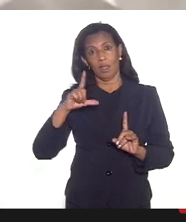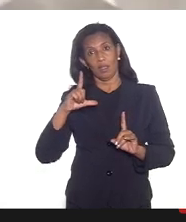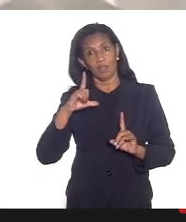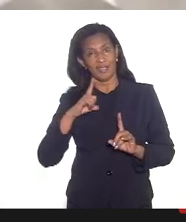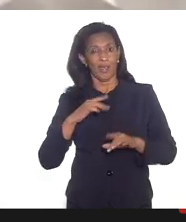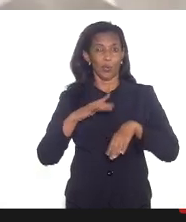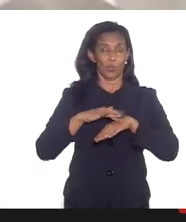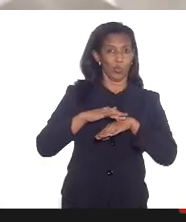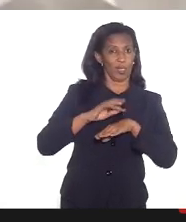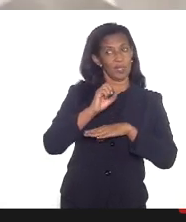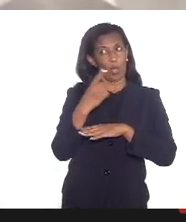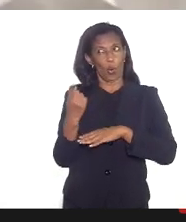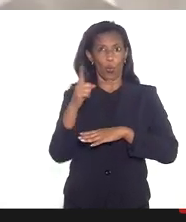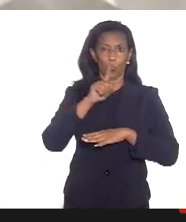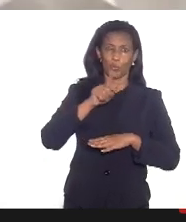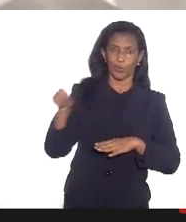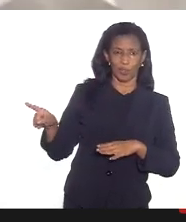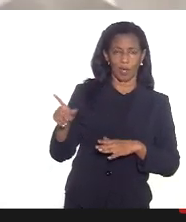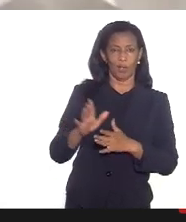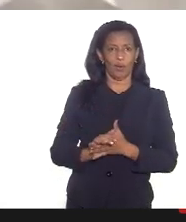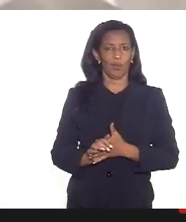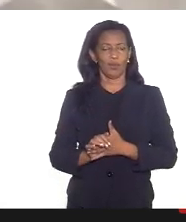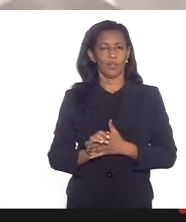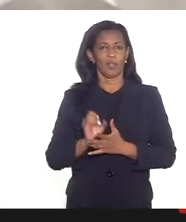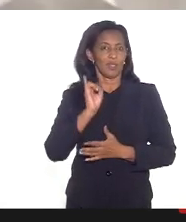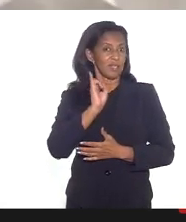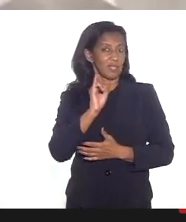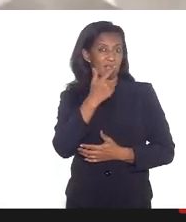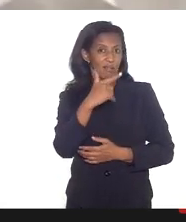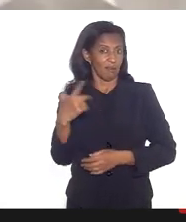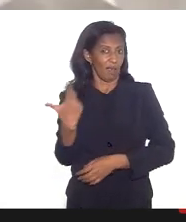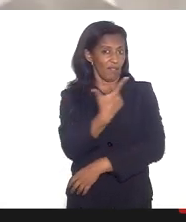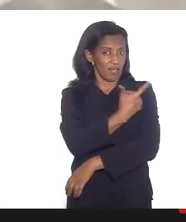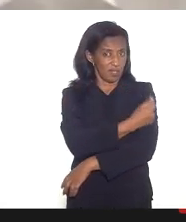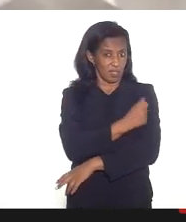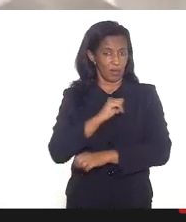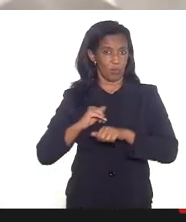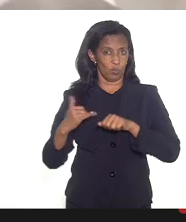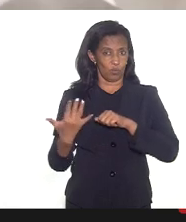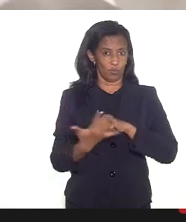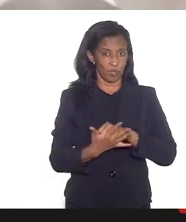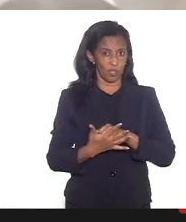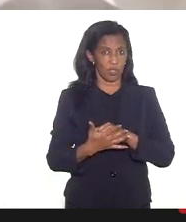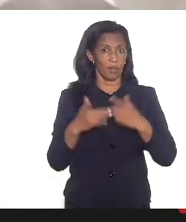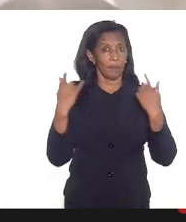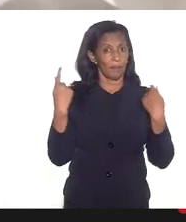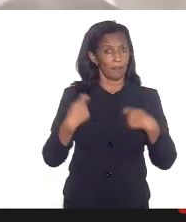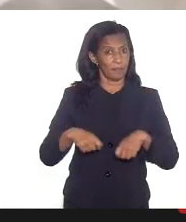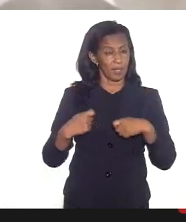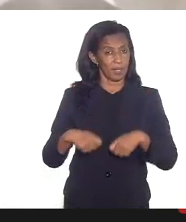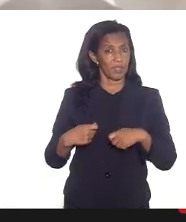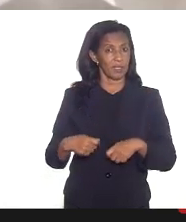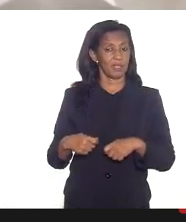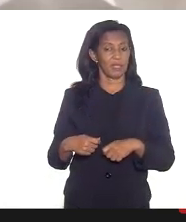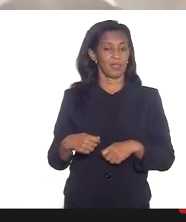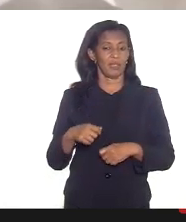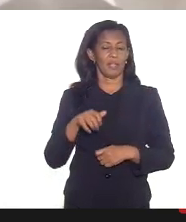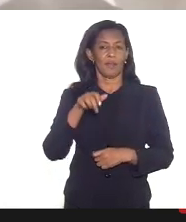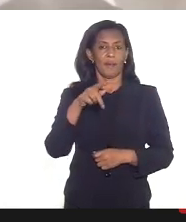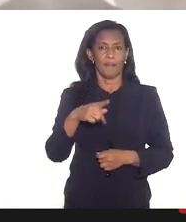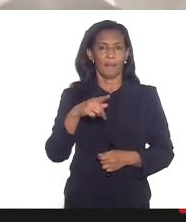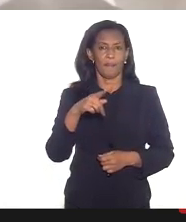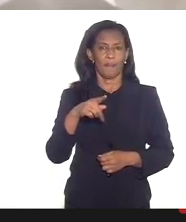o mobilidade que ainda e é cedo por vacinadas contra corrigir 19 deverão ser imunizados com a vacina